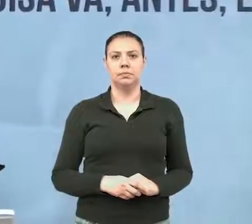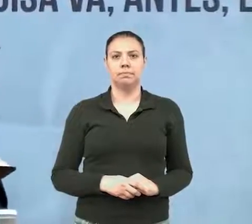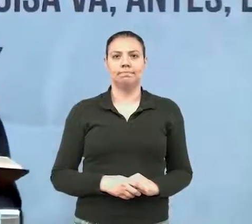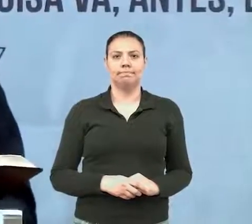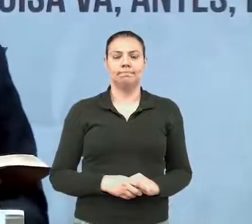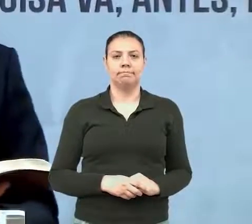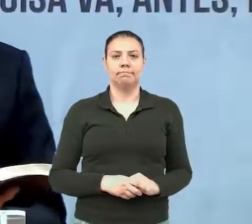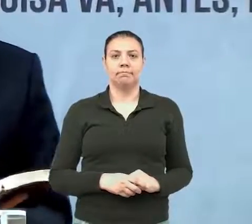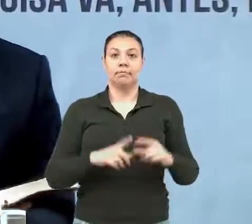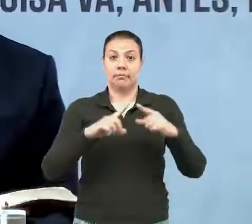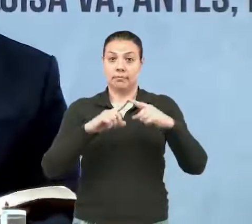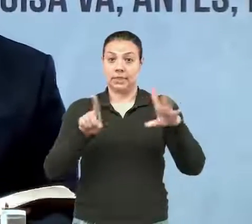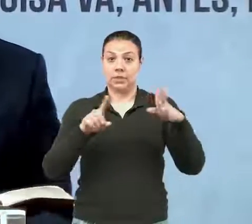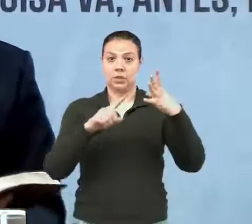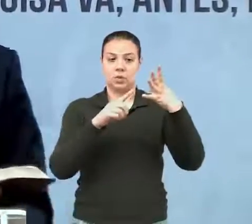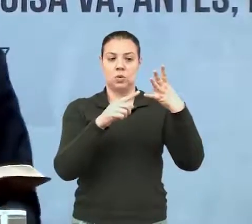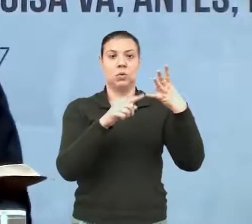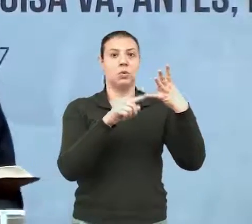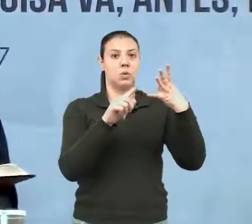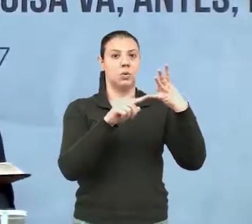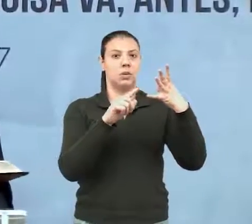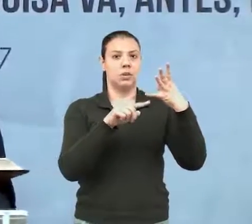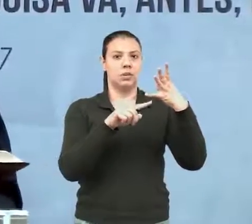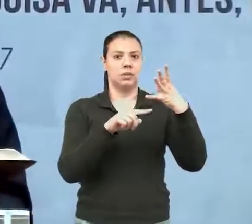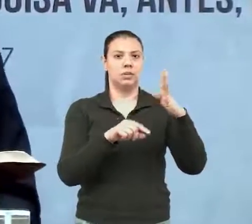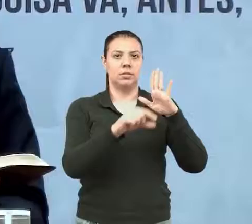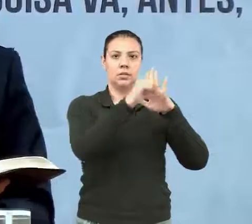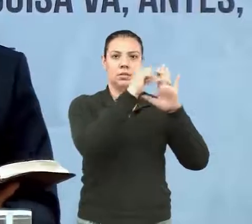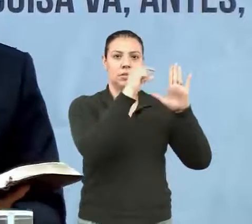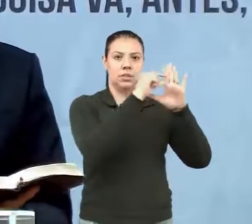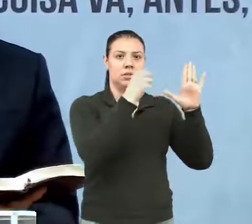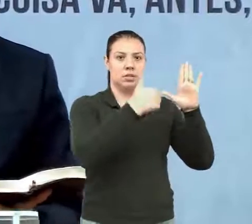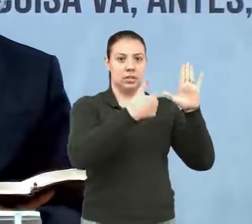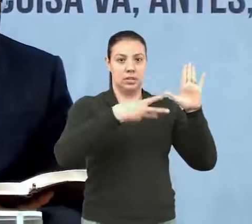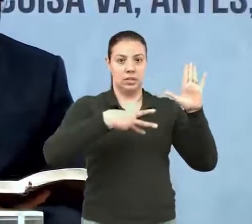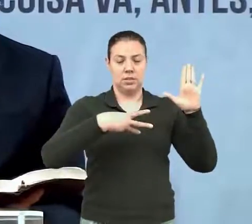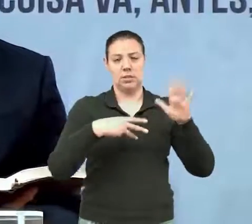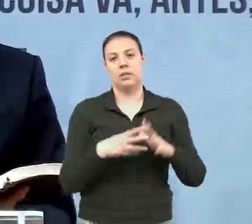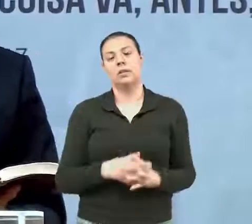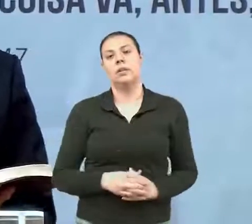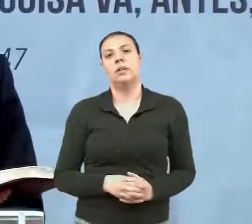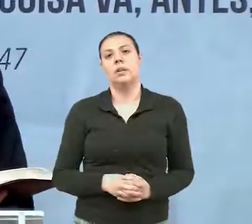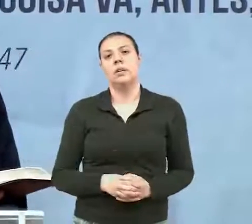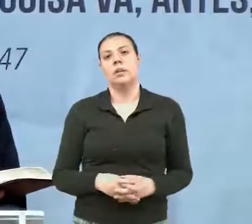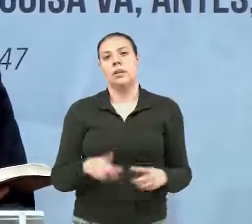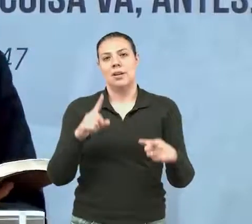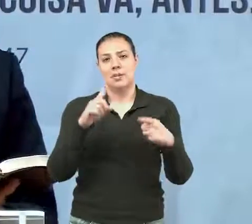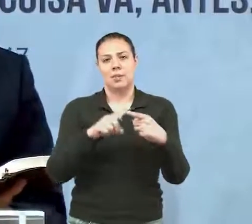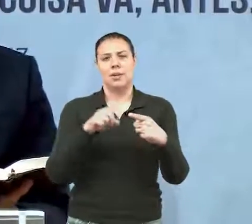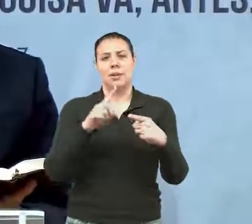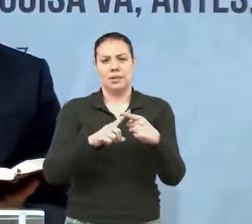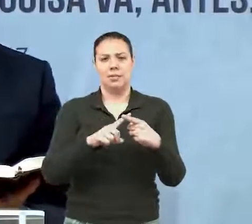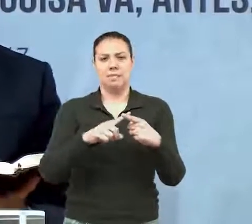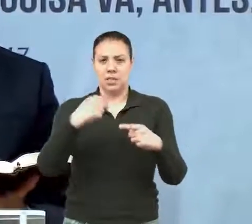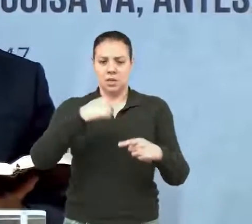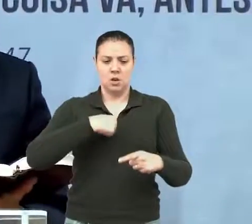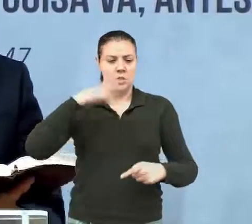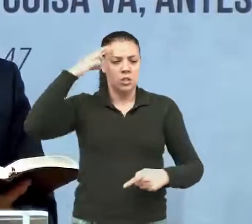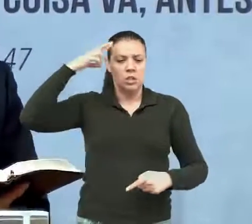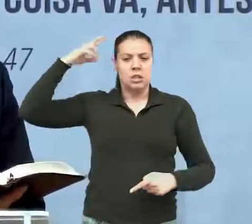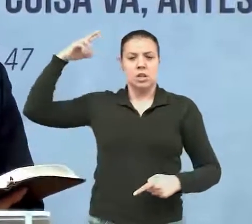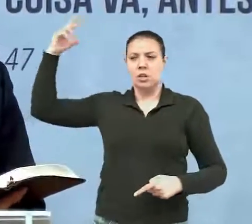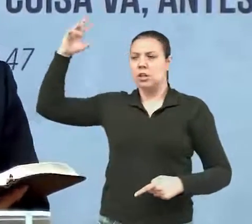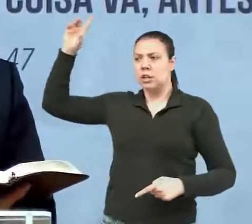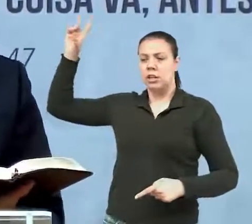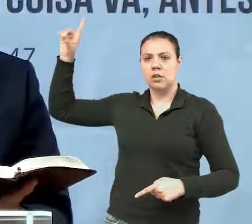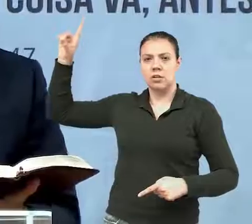Mas ainda, em quarto lugar, note comigo o versículo 13. Porque eu, o Senhor teu Deus, te tomo pela